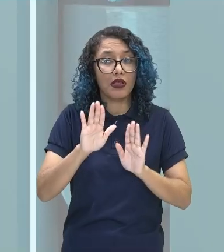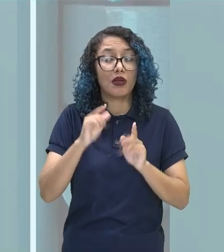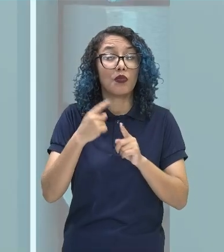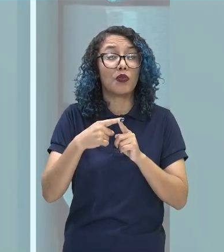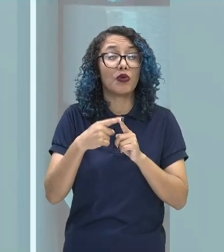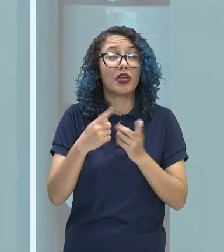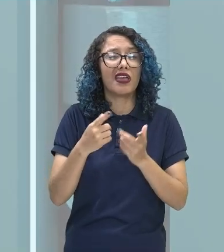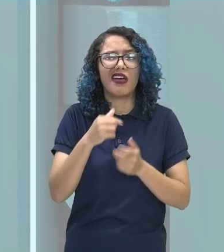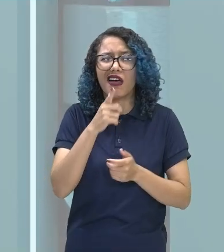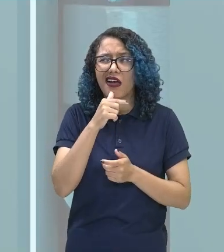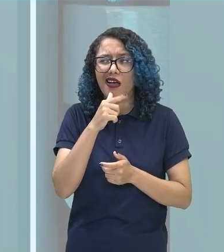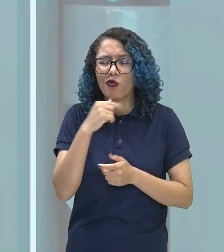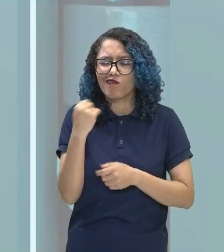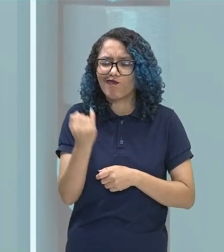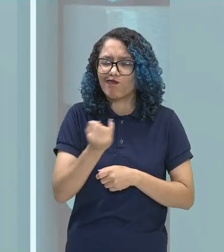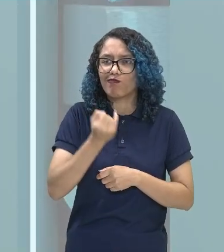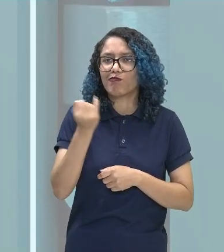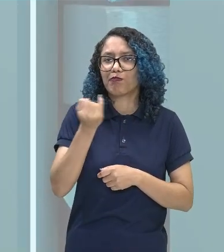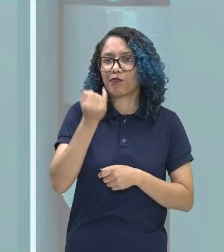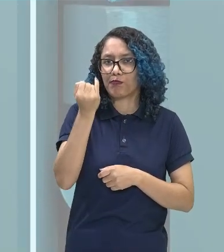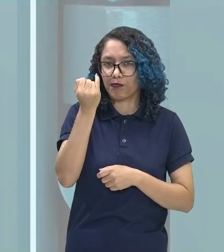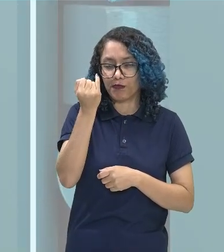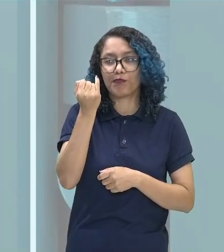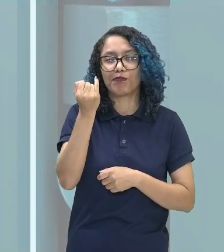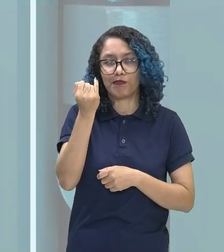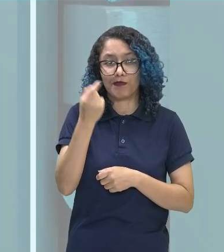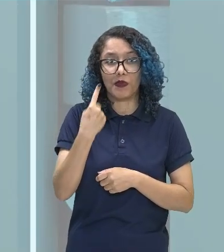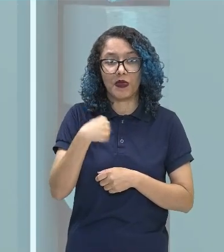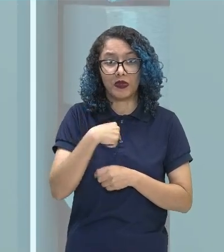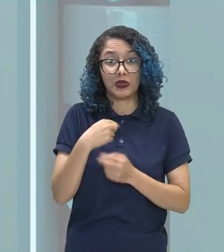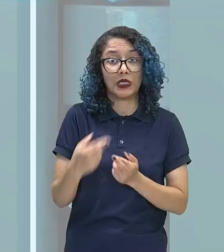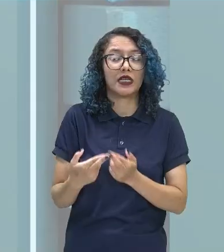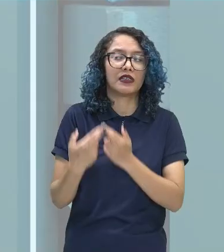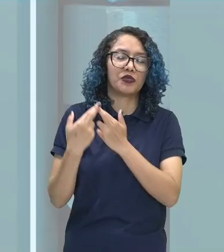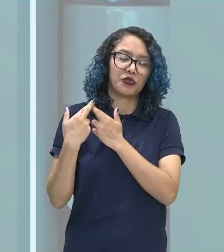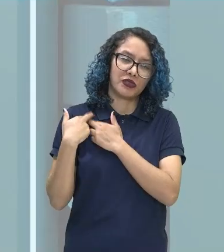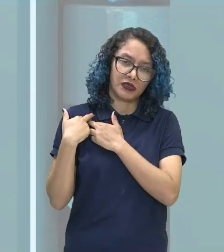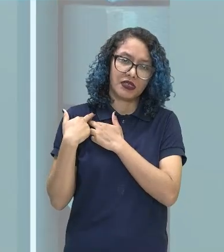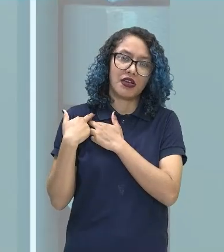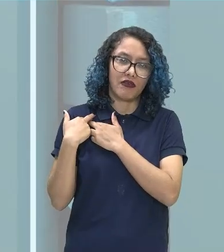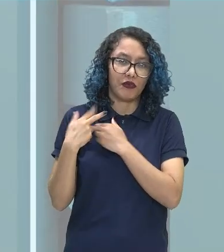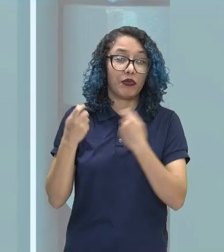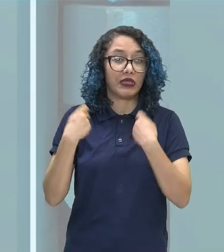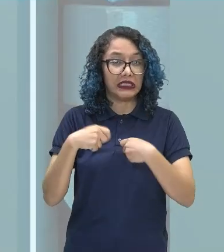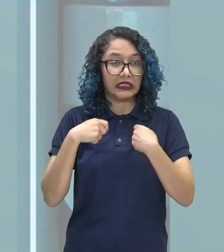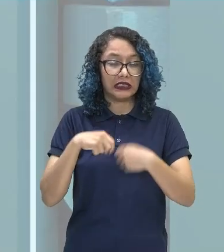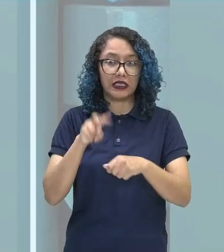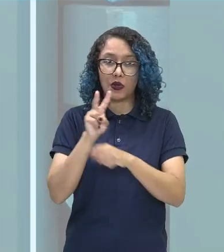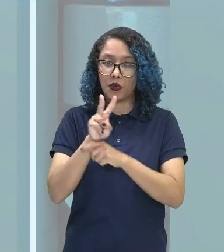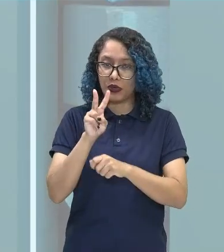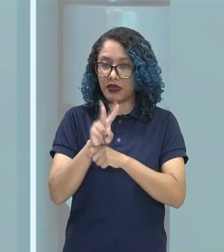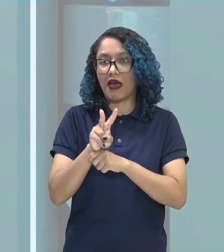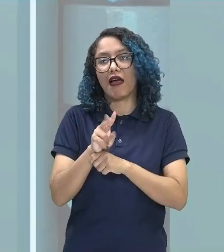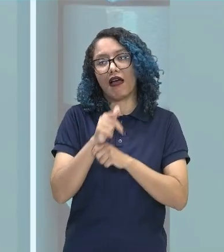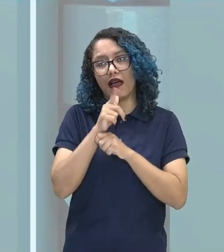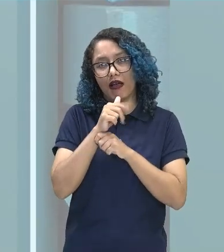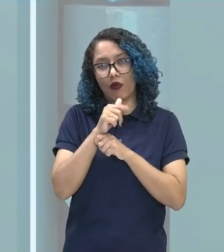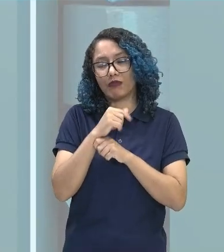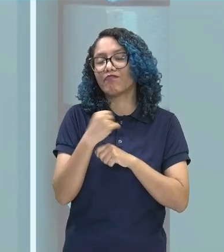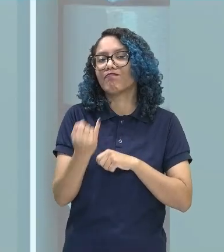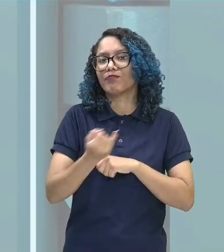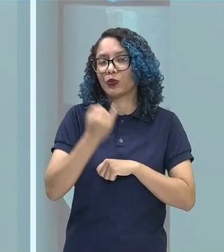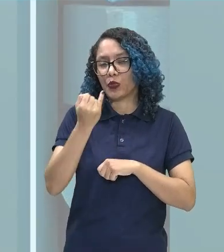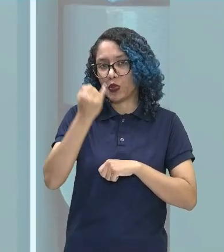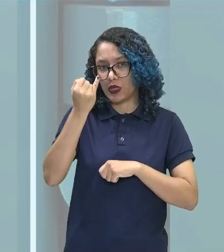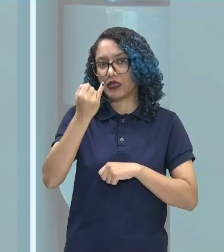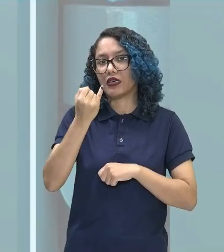nossa vida e nós somos responsáveis para cuidar, né, desse bem que é tão